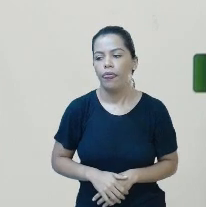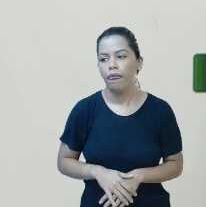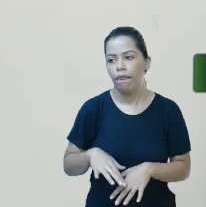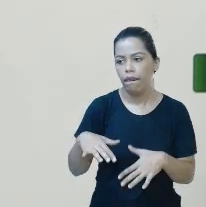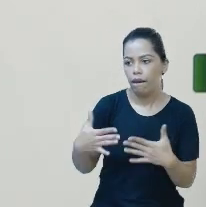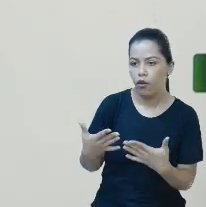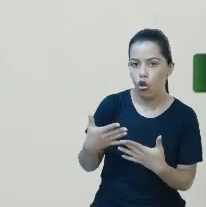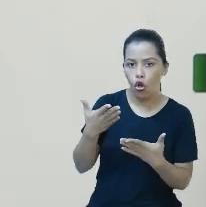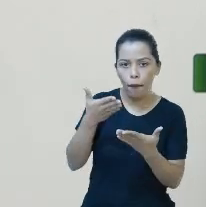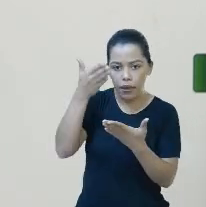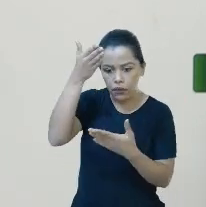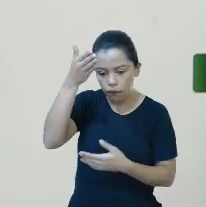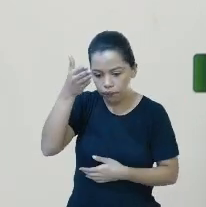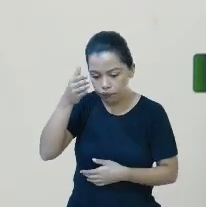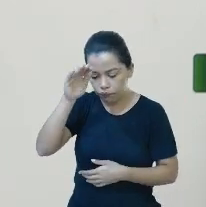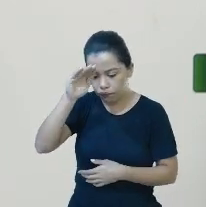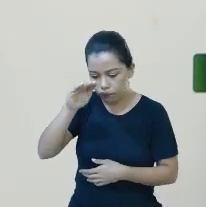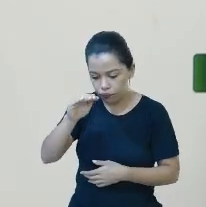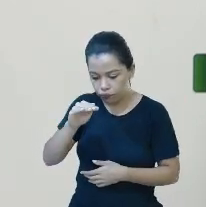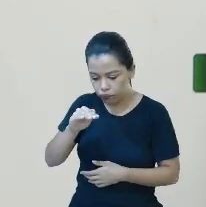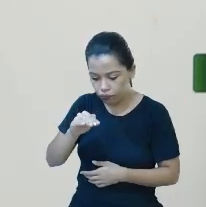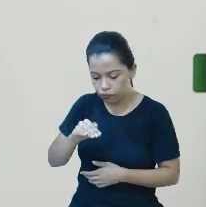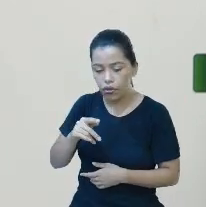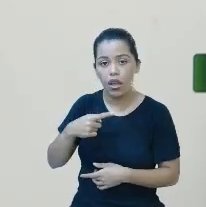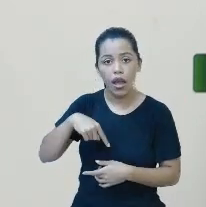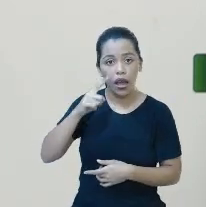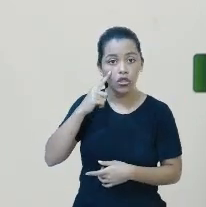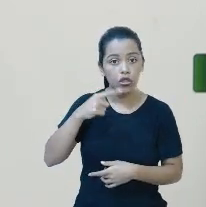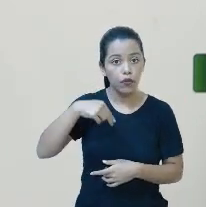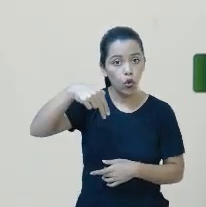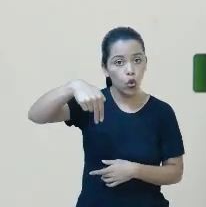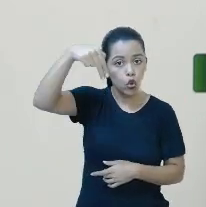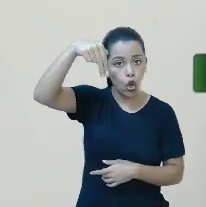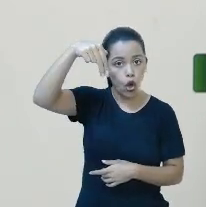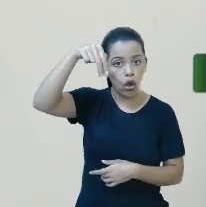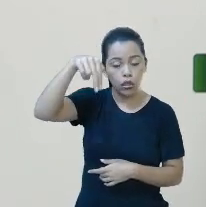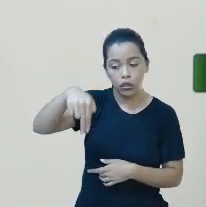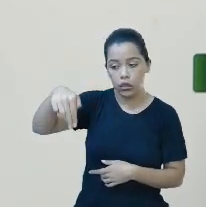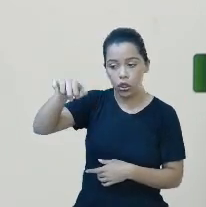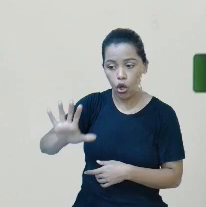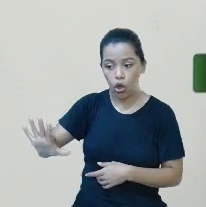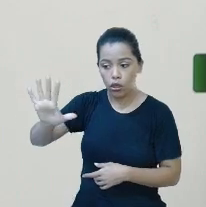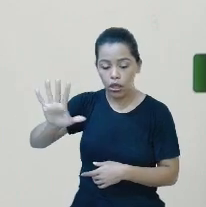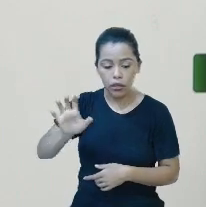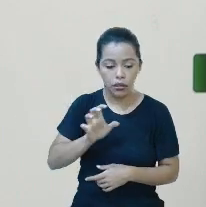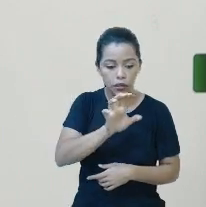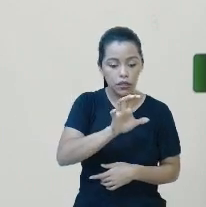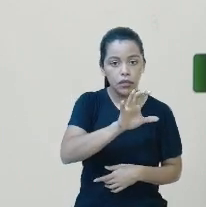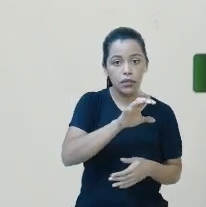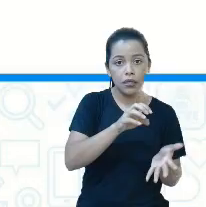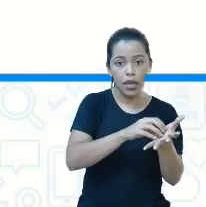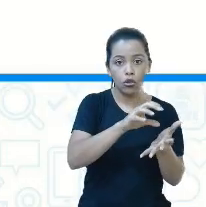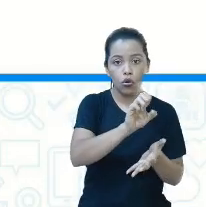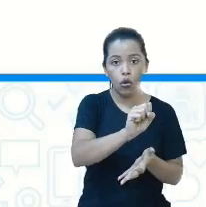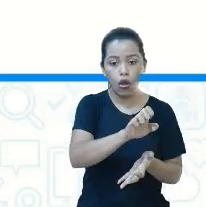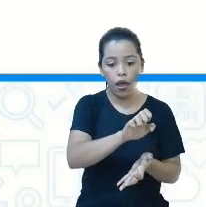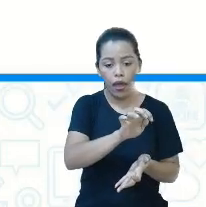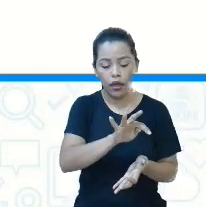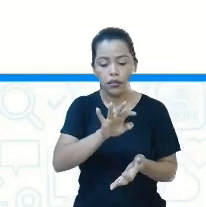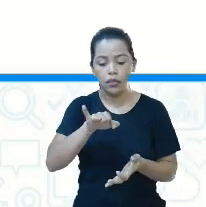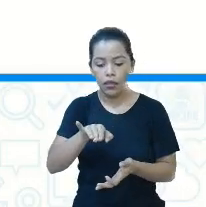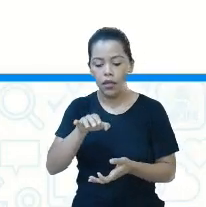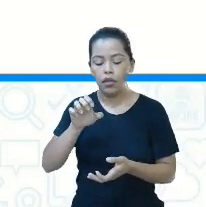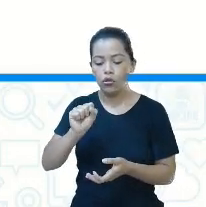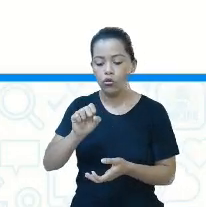momento que começa a descer, a gente viu a região norte lá em cima, não foi? Nordeste, centro-oeste no meio. Veja que sudeste já começa